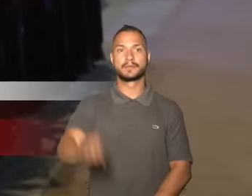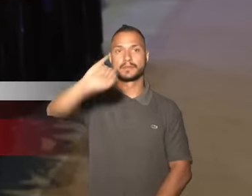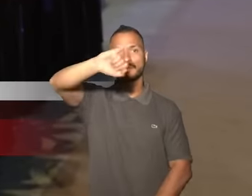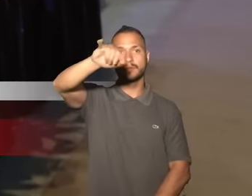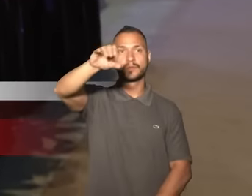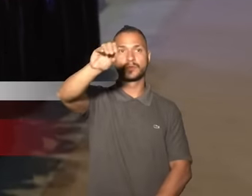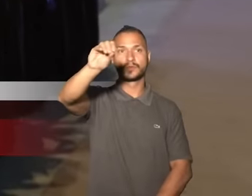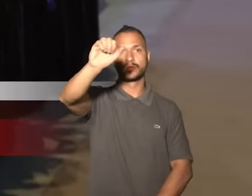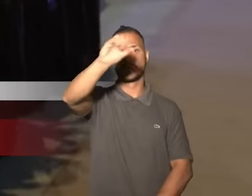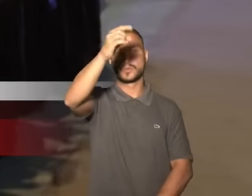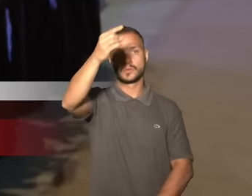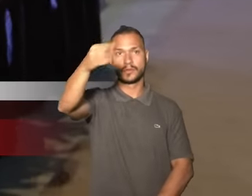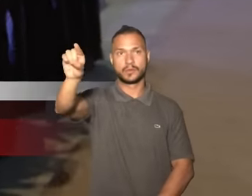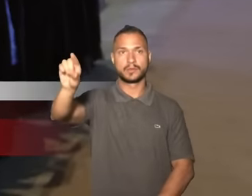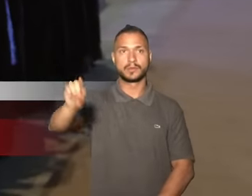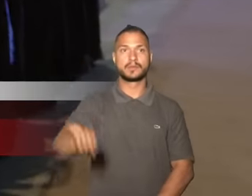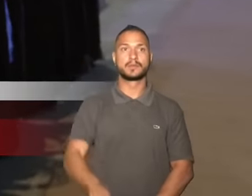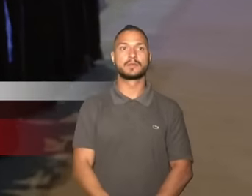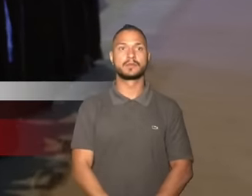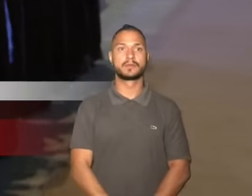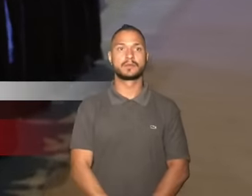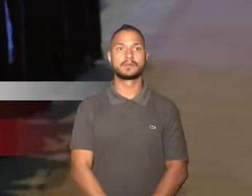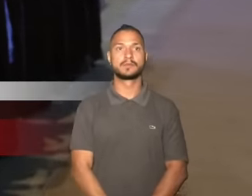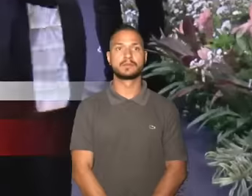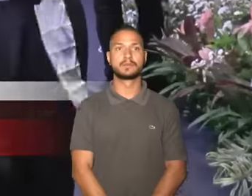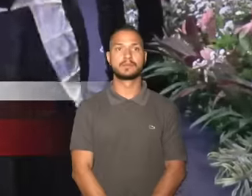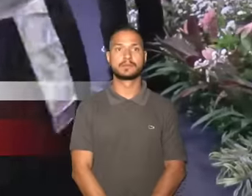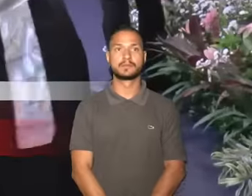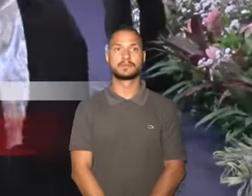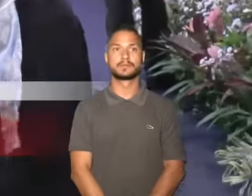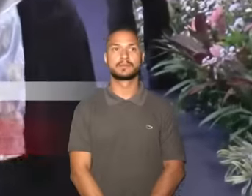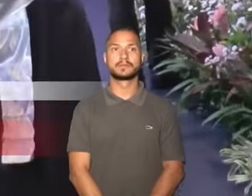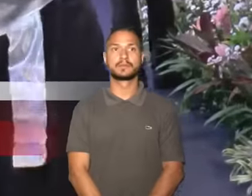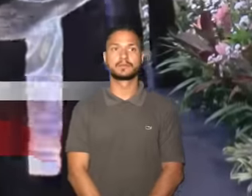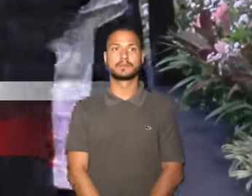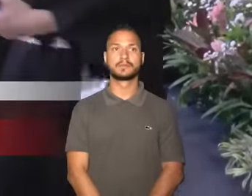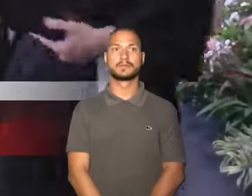João Pedro Vargas Gonçalves.